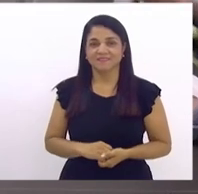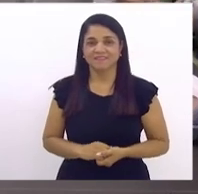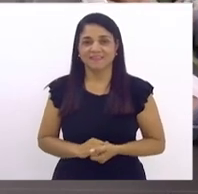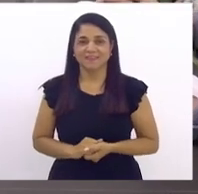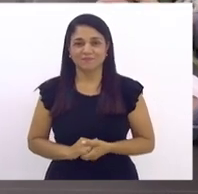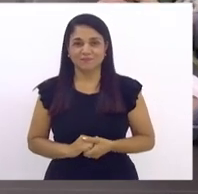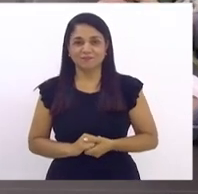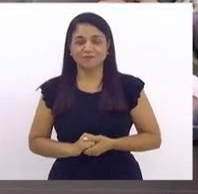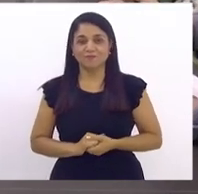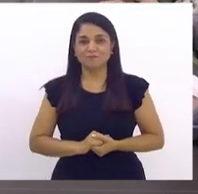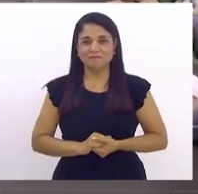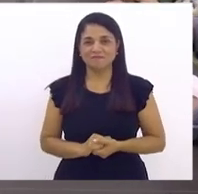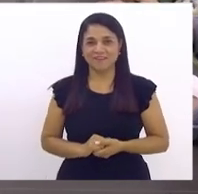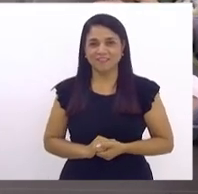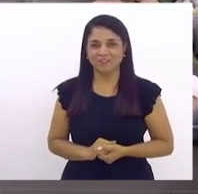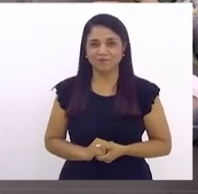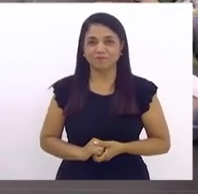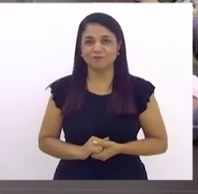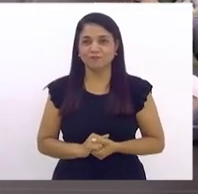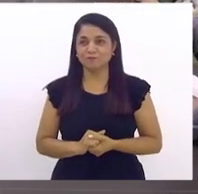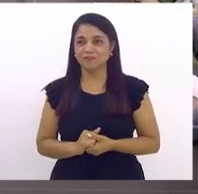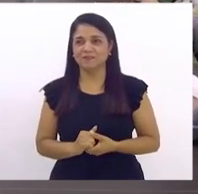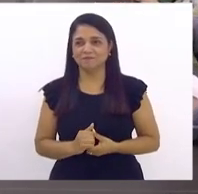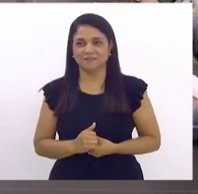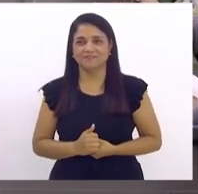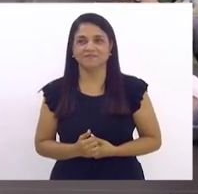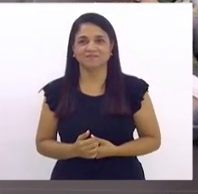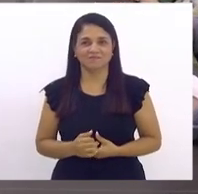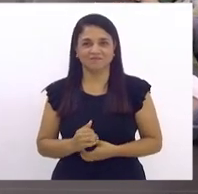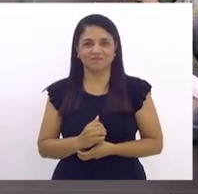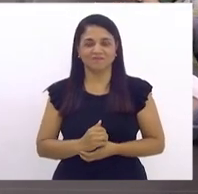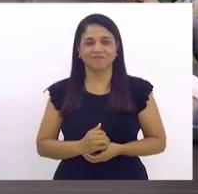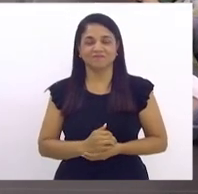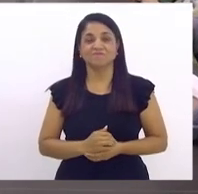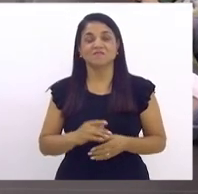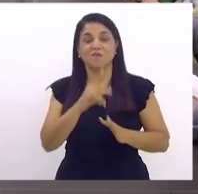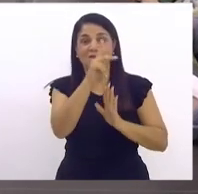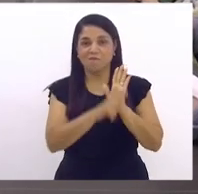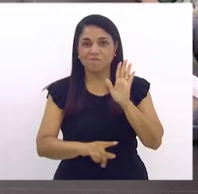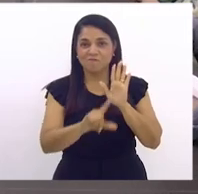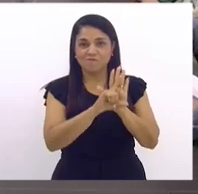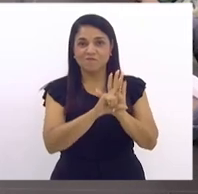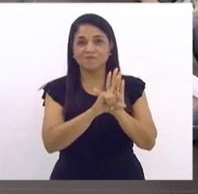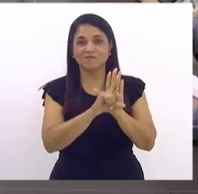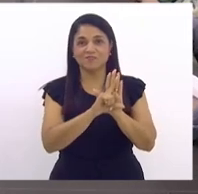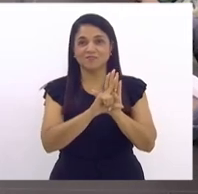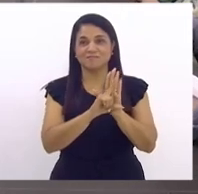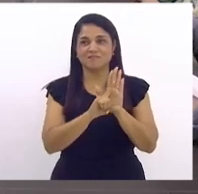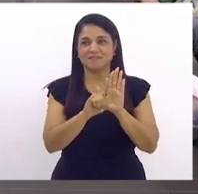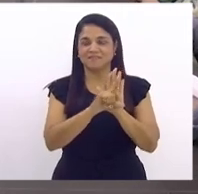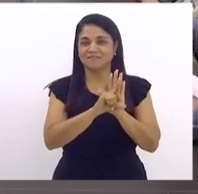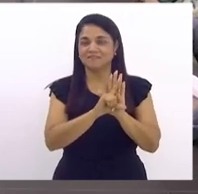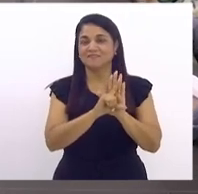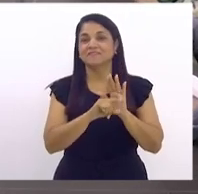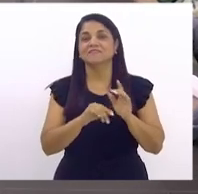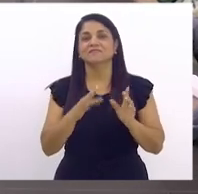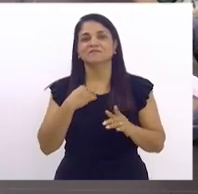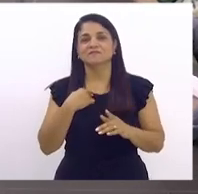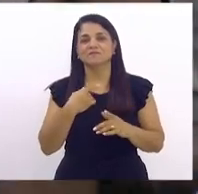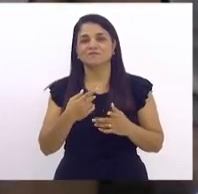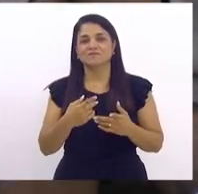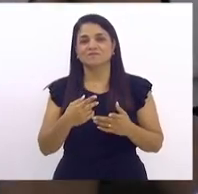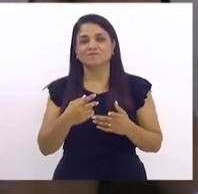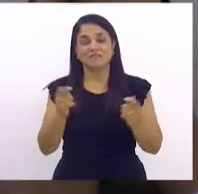Eu queria emitir minha opinião. Pois não. Até porque é um projeto ligado à engenharia,